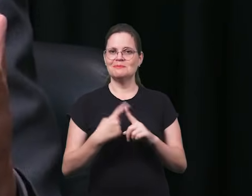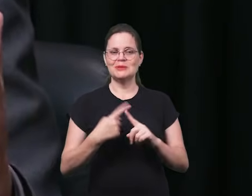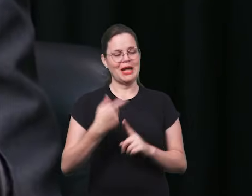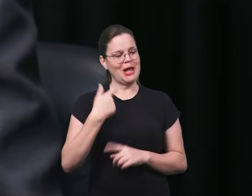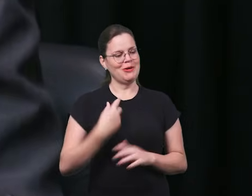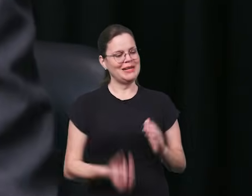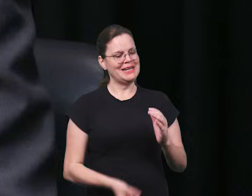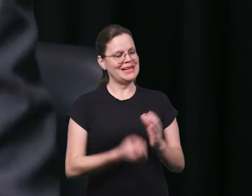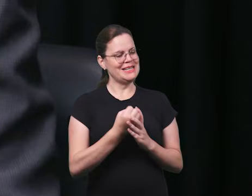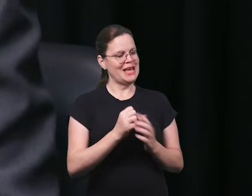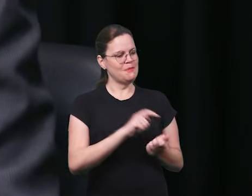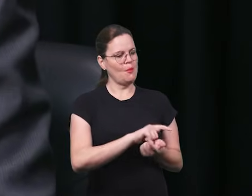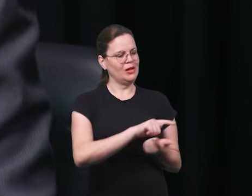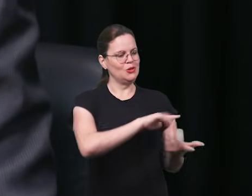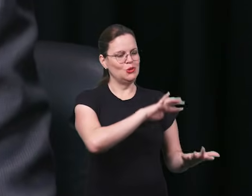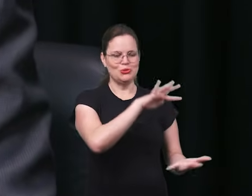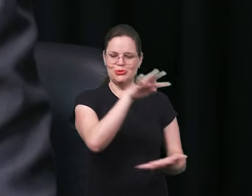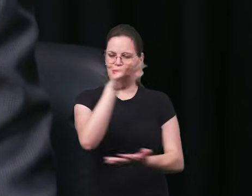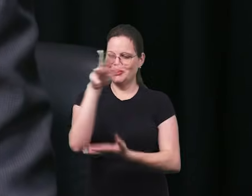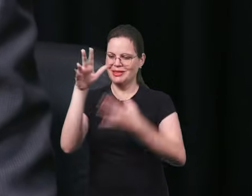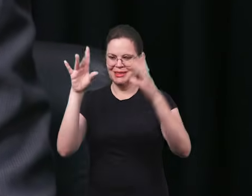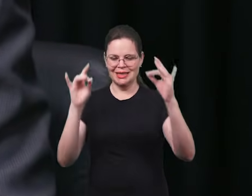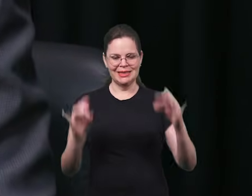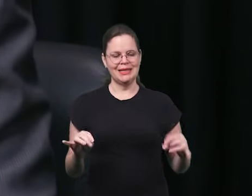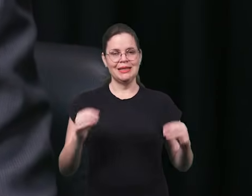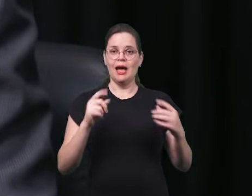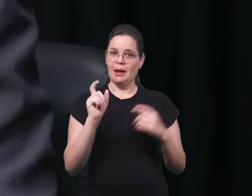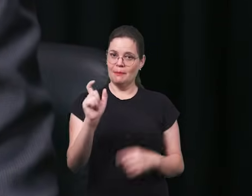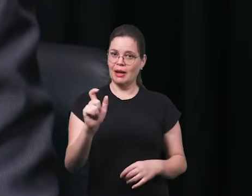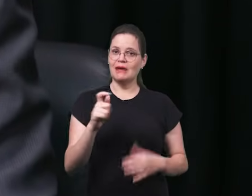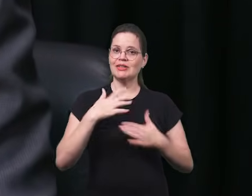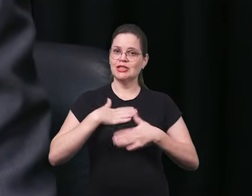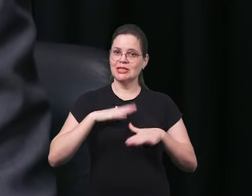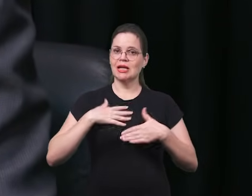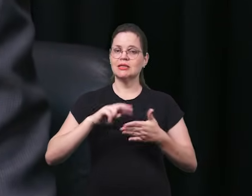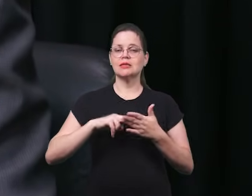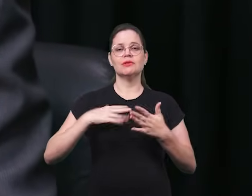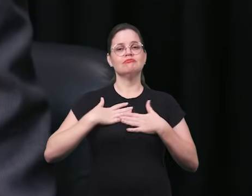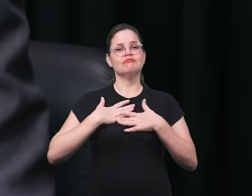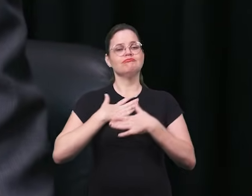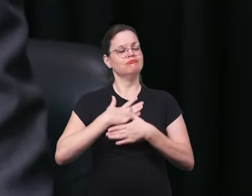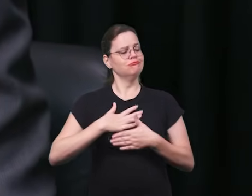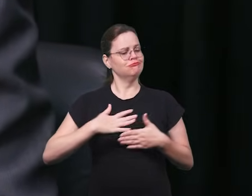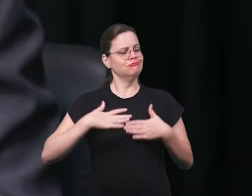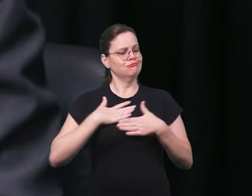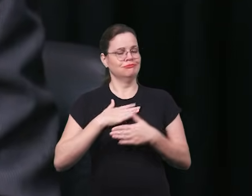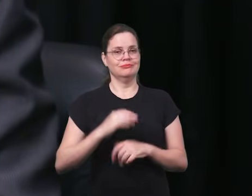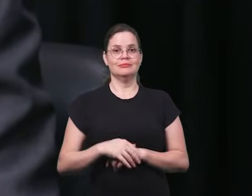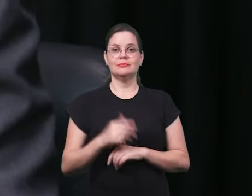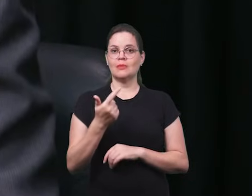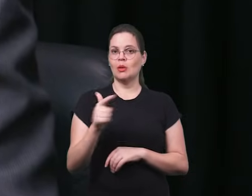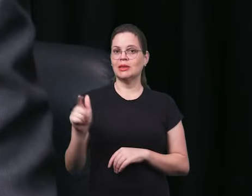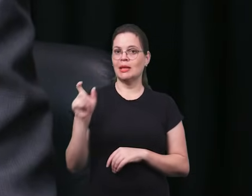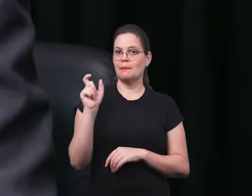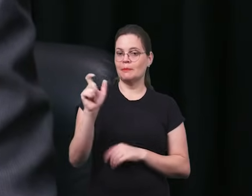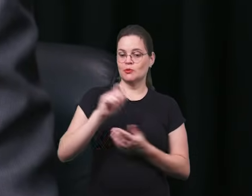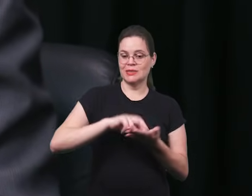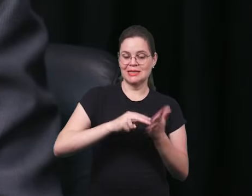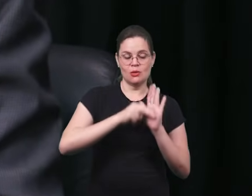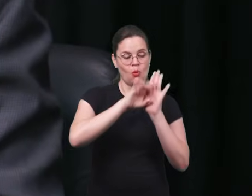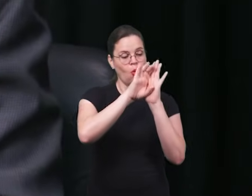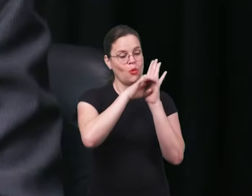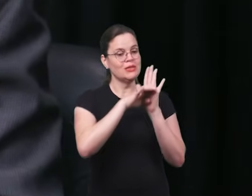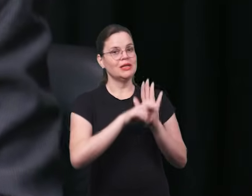criou. Sim. Então, esse é o sentido da palavra descanso, né? Não tem a conotação